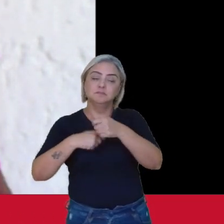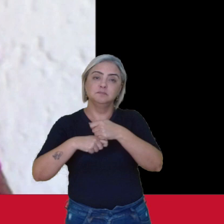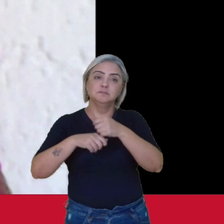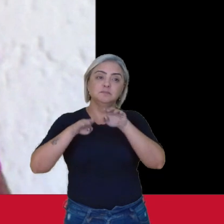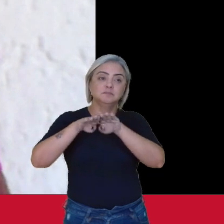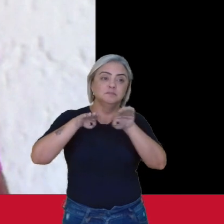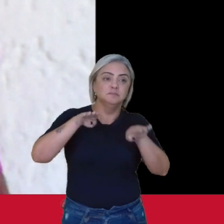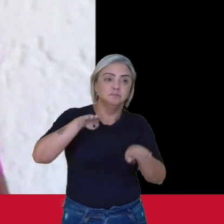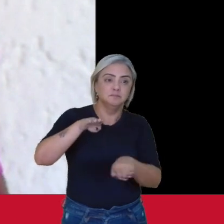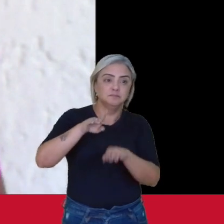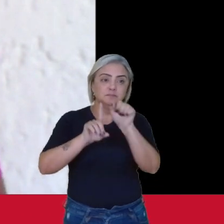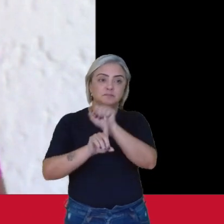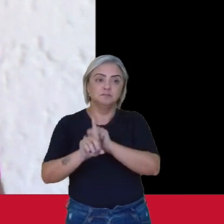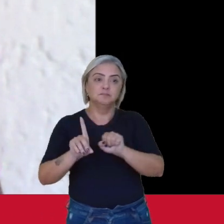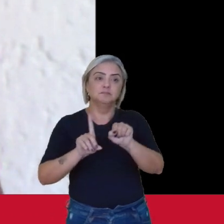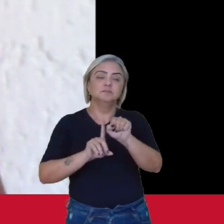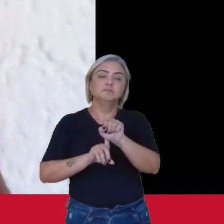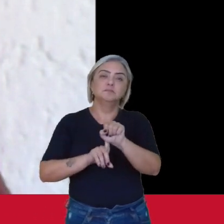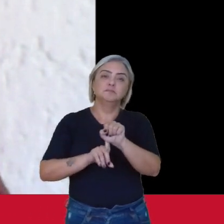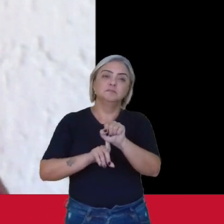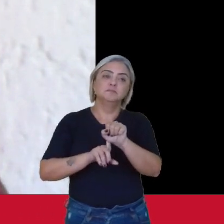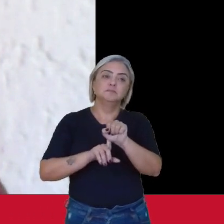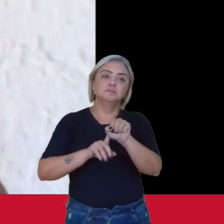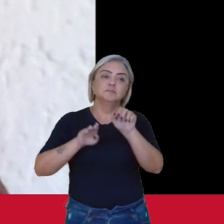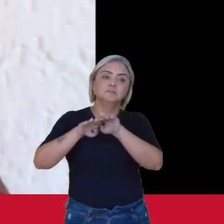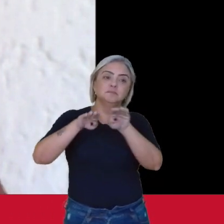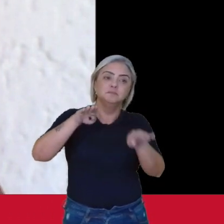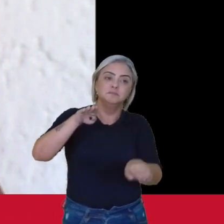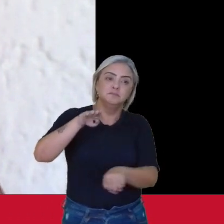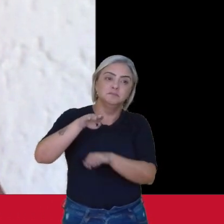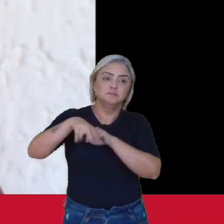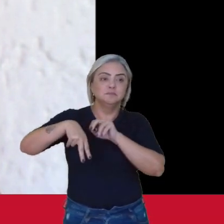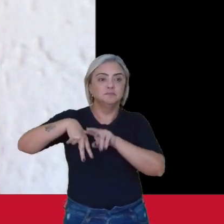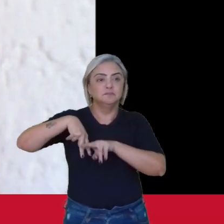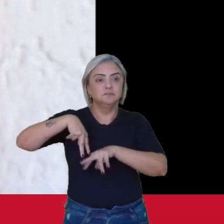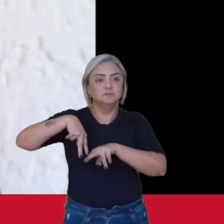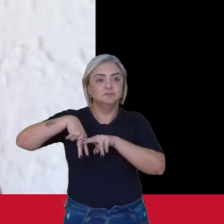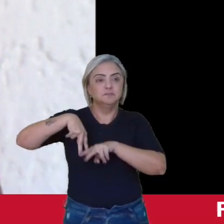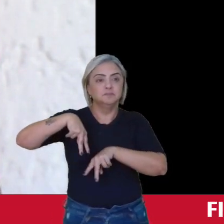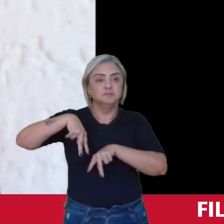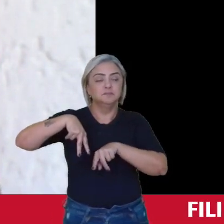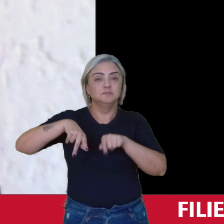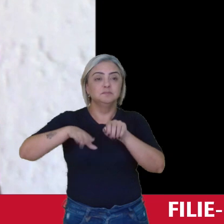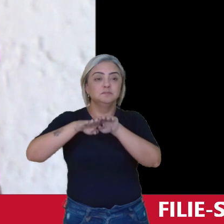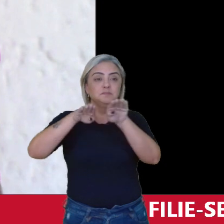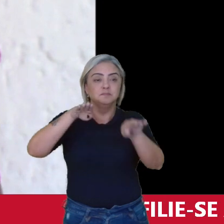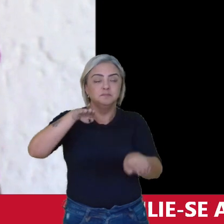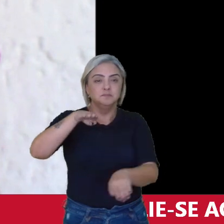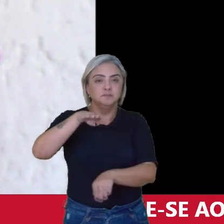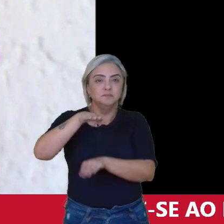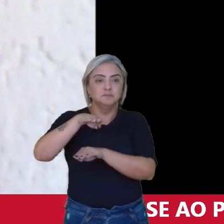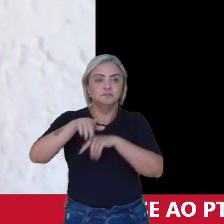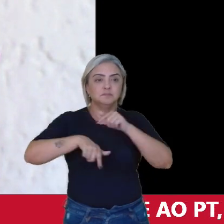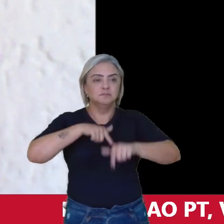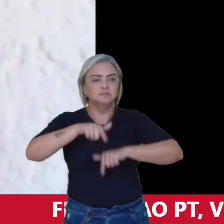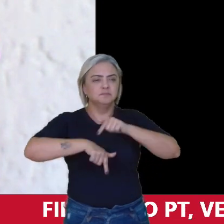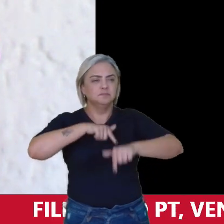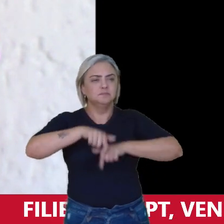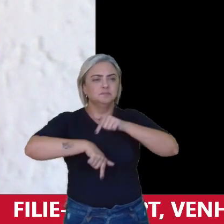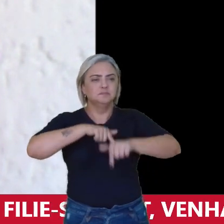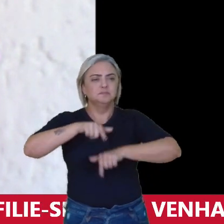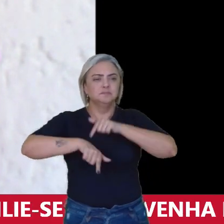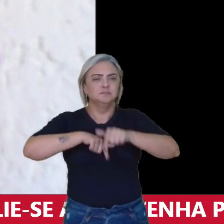da desigualdade social, da desigualdade de gênero, da desigualdade